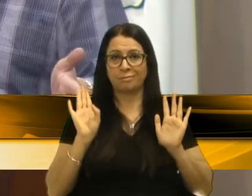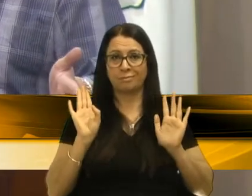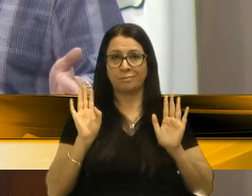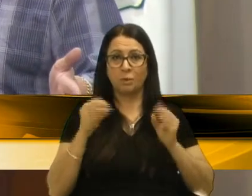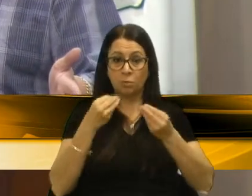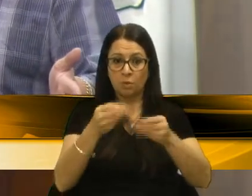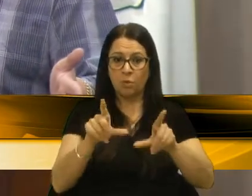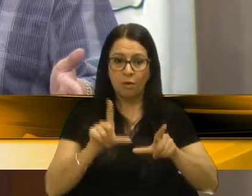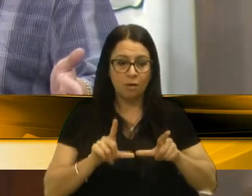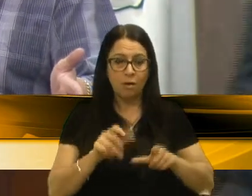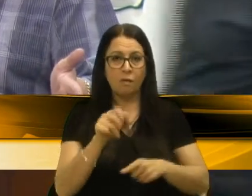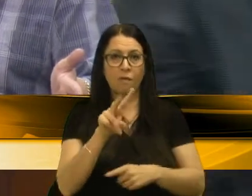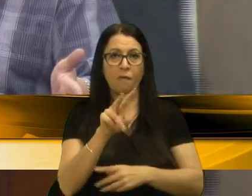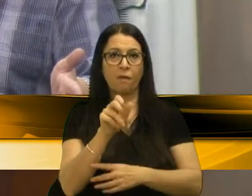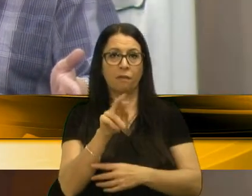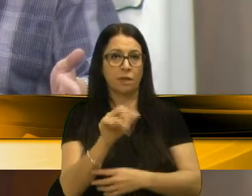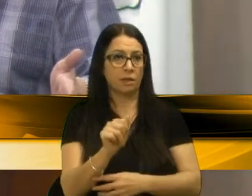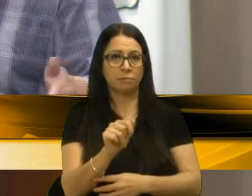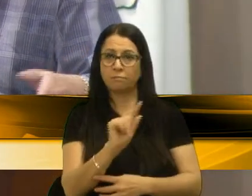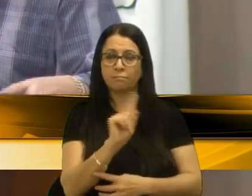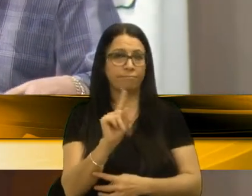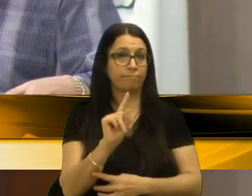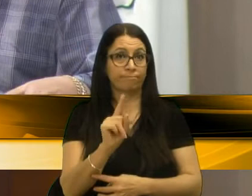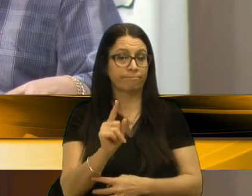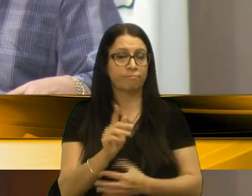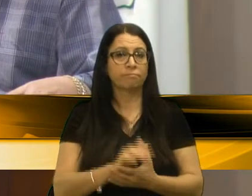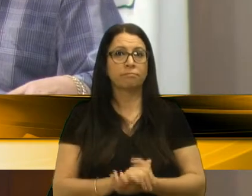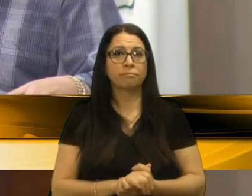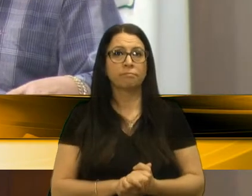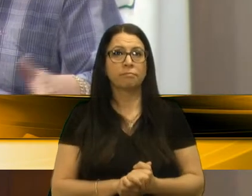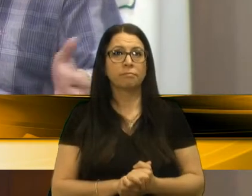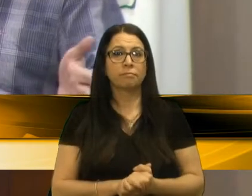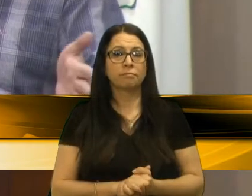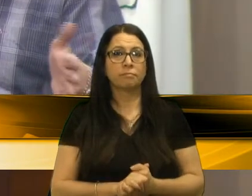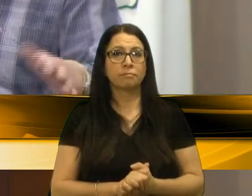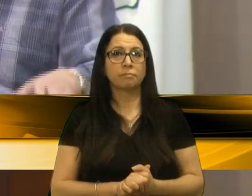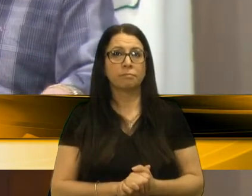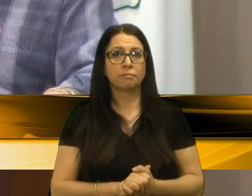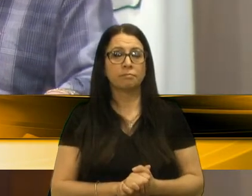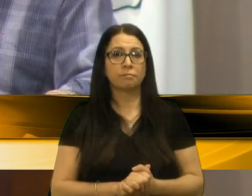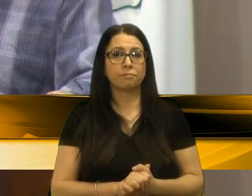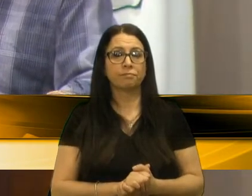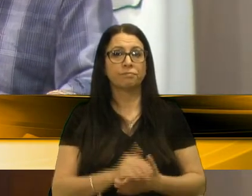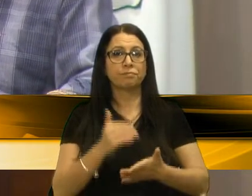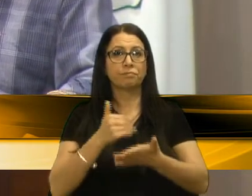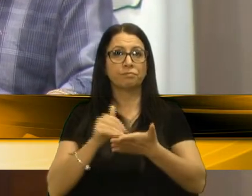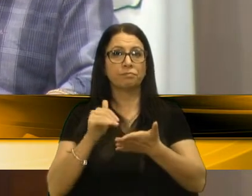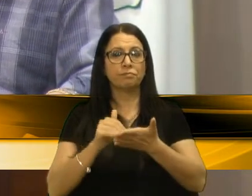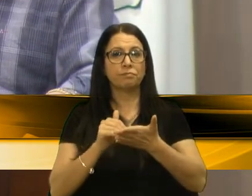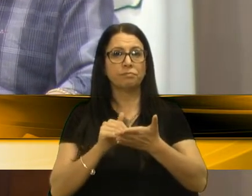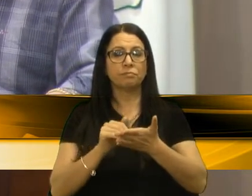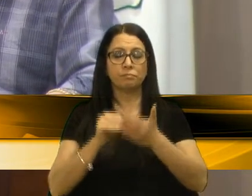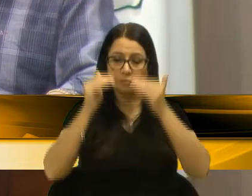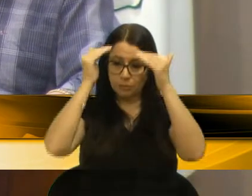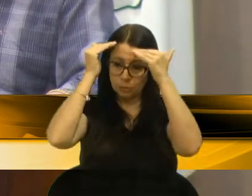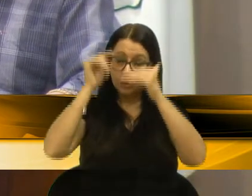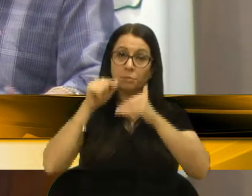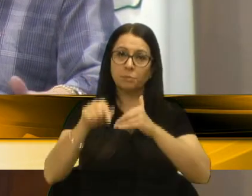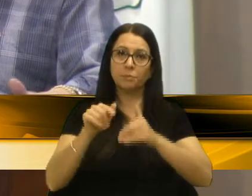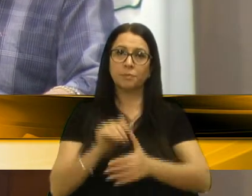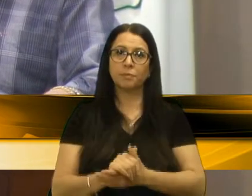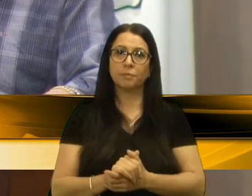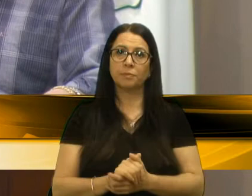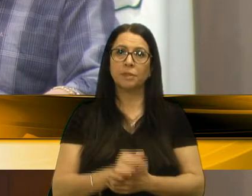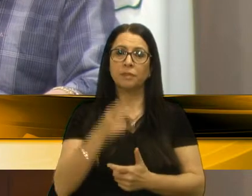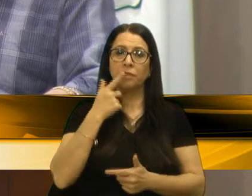sai, né? Não sai, né? Então, a senhora secretária, com todo o respeito que ela me merece, diz